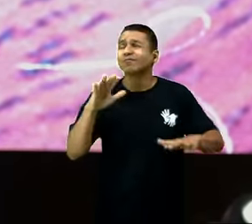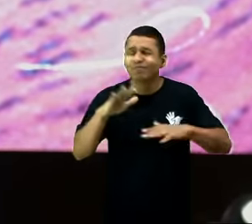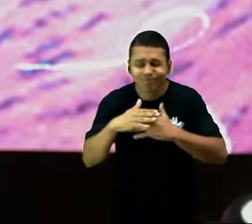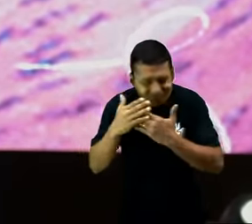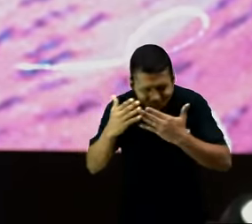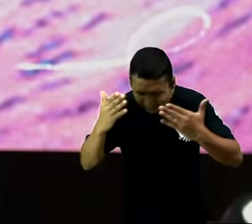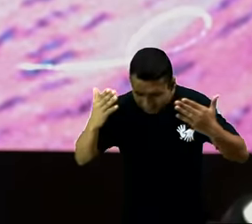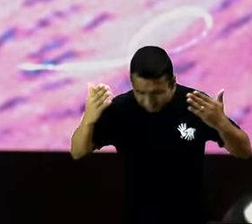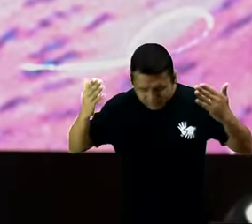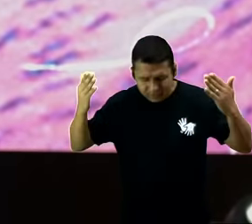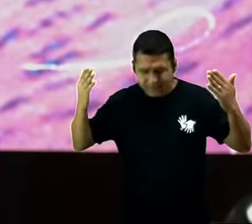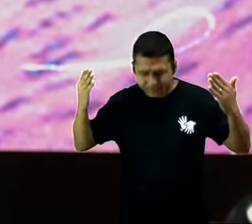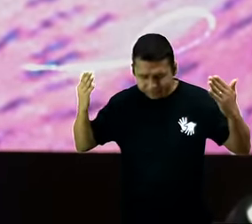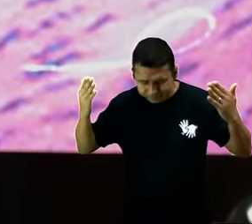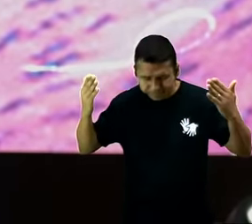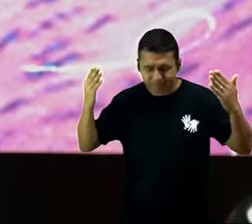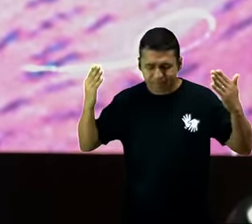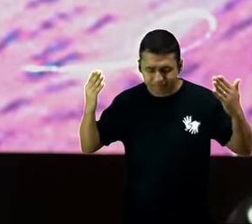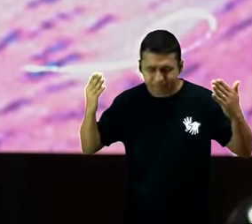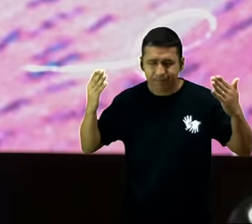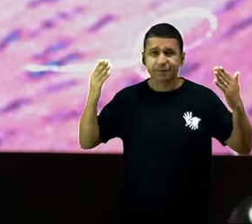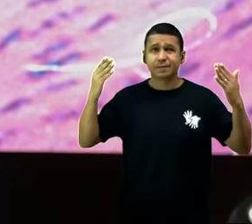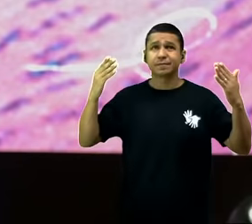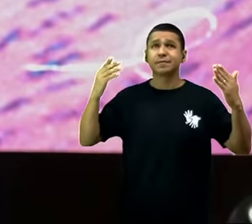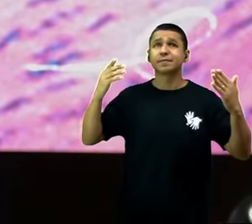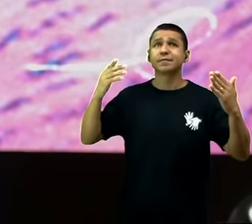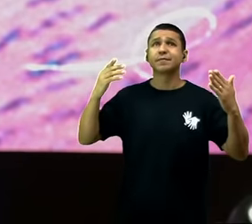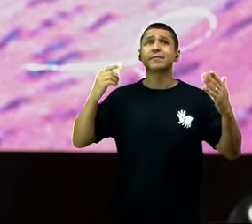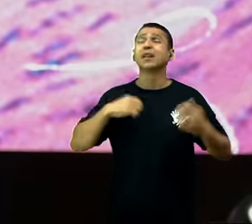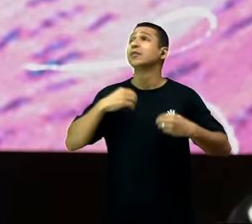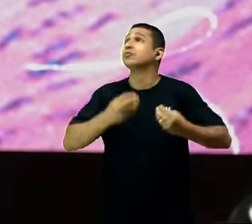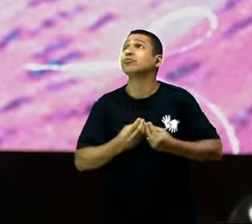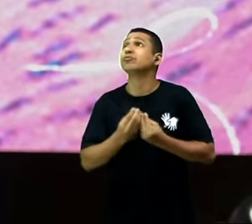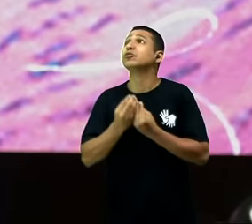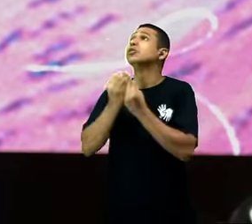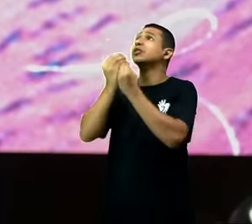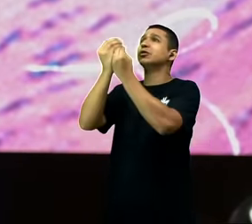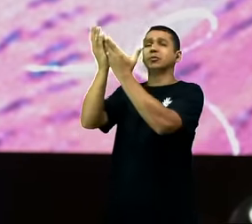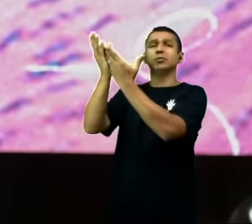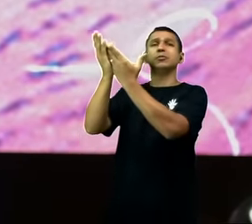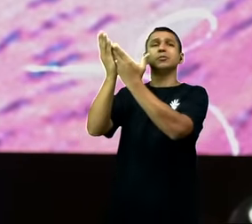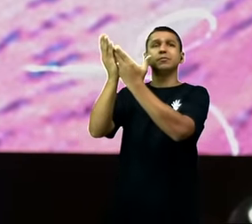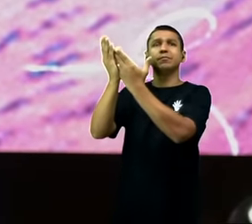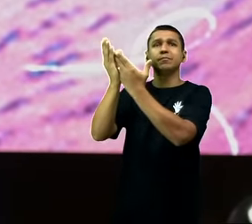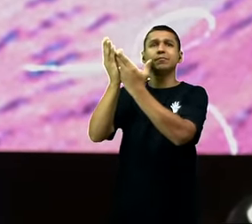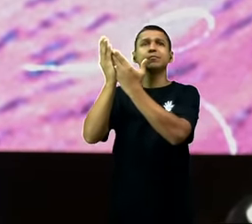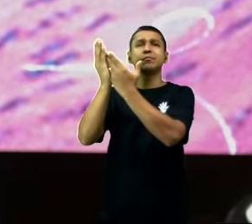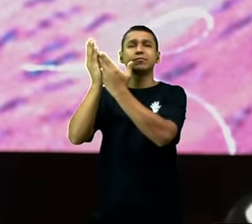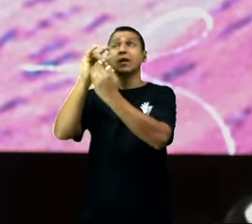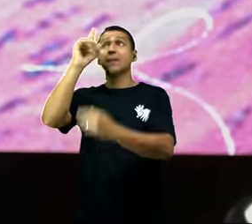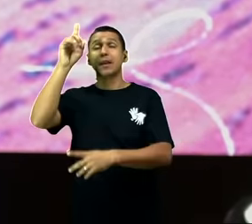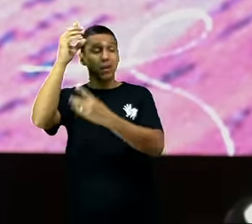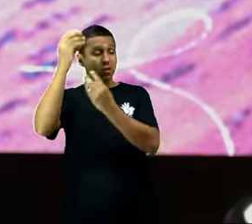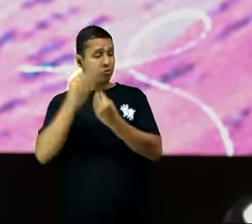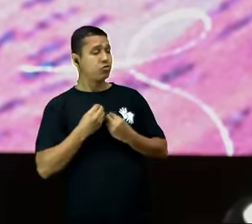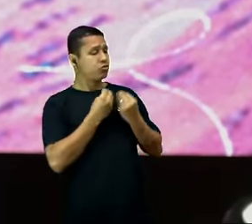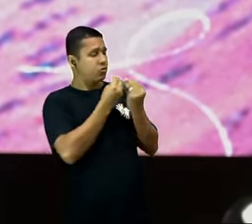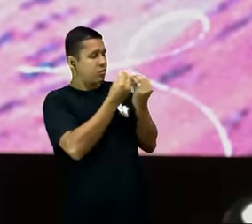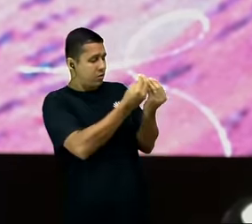minha vida? Eu te dei tudo porque é promessa minha e você deixou tudo tomar o